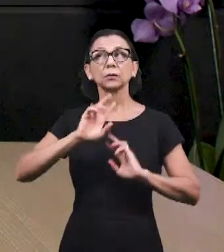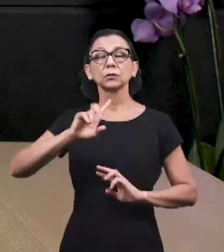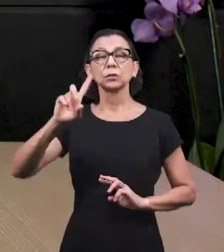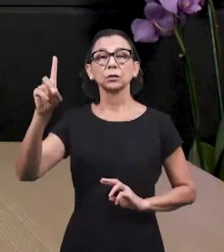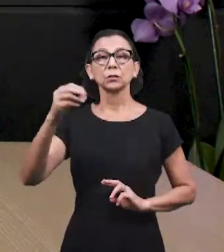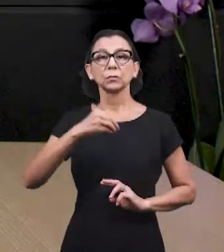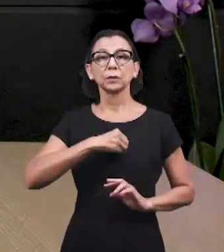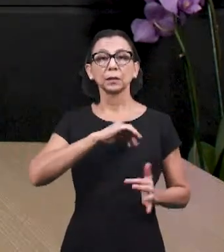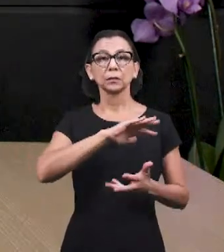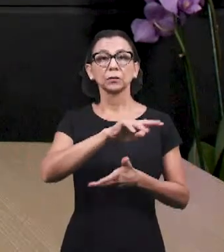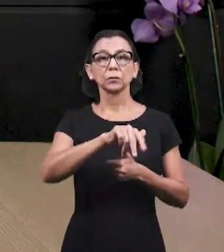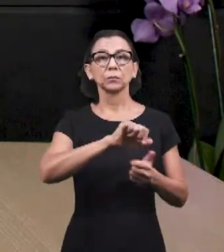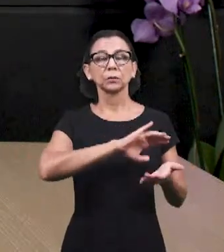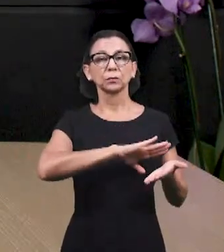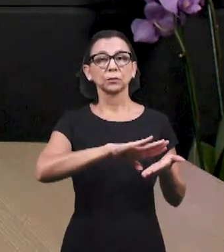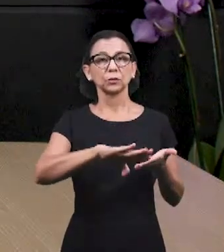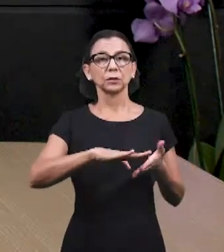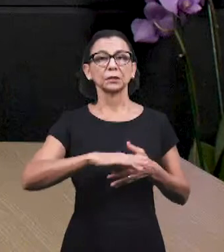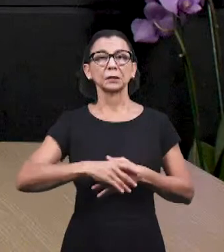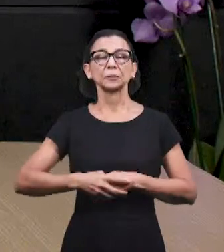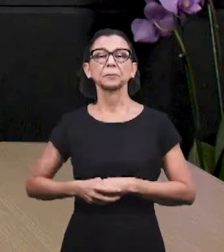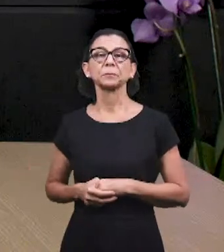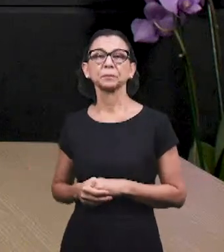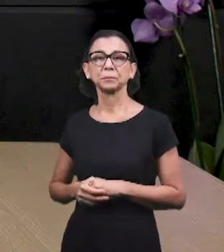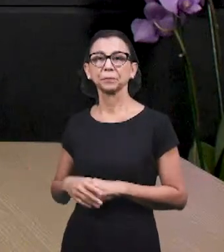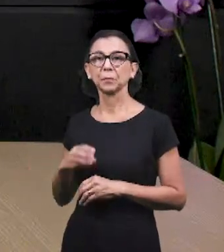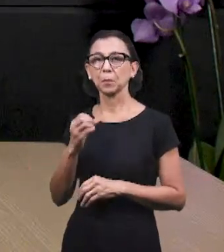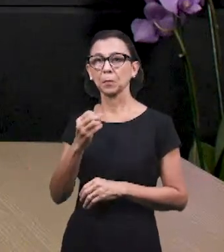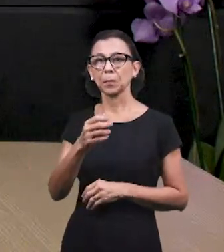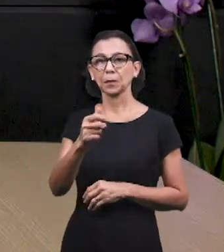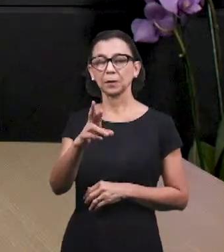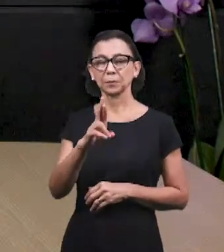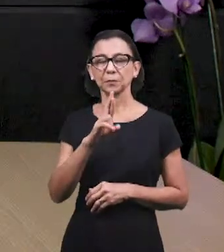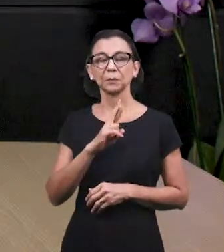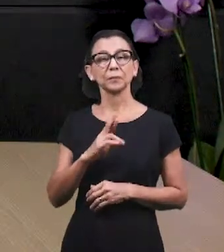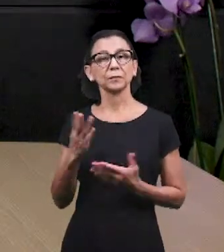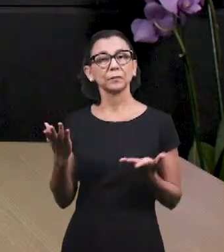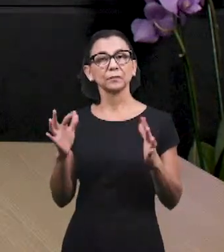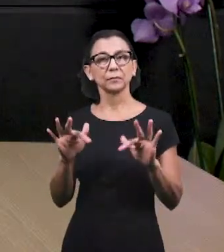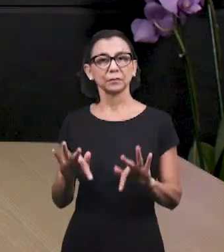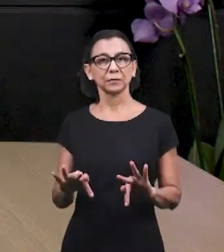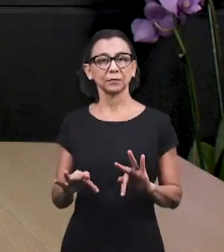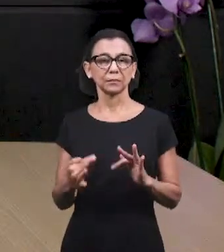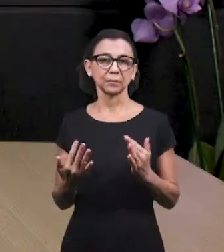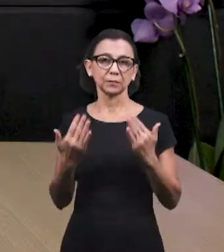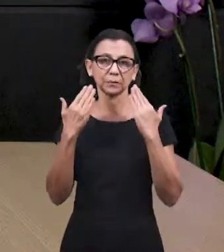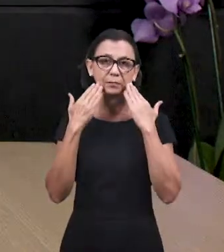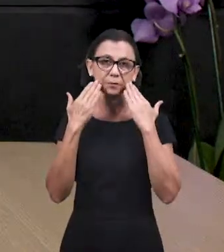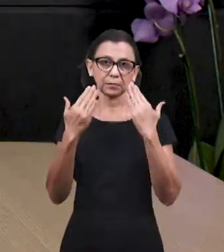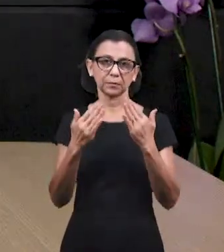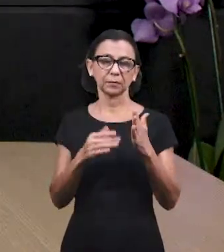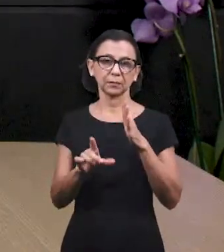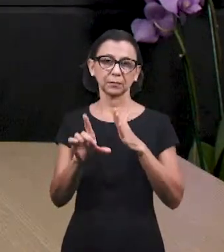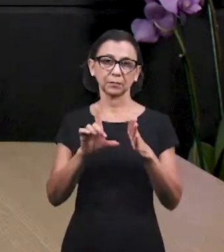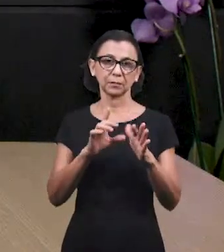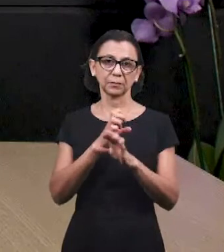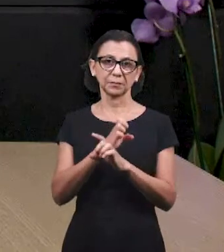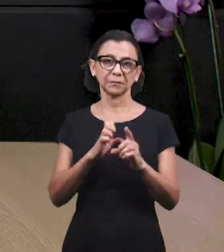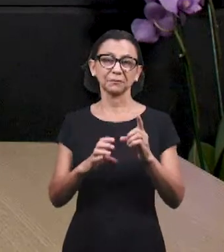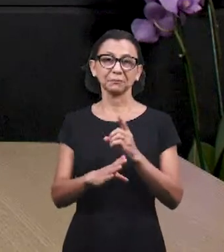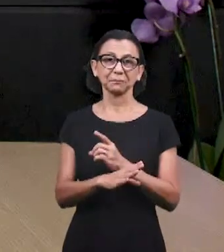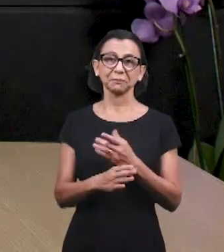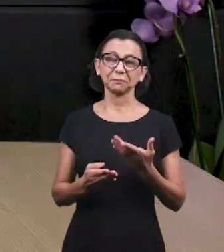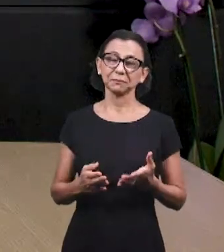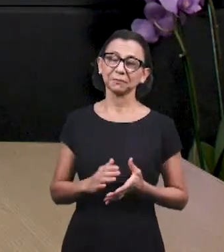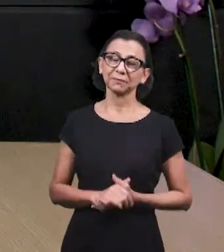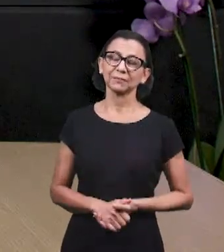bom, muito boas as respostas, louvado seja o nome do Senhor. Assim, irmãos, encerramos esta apresentação, de que antecipa informações da Escola